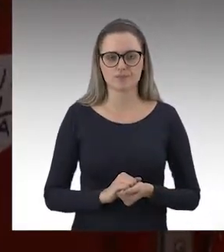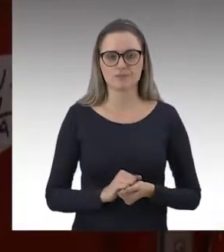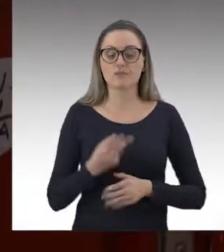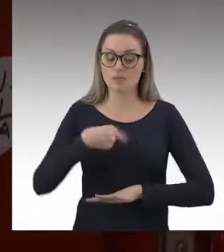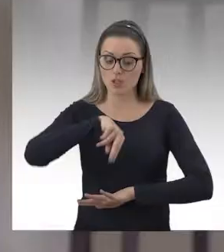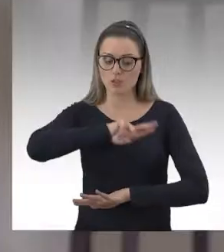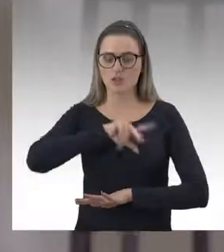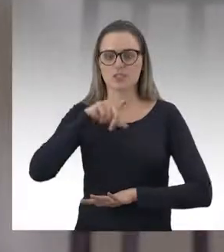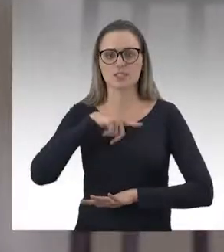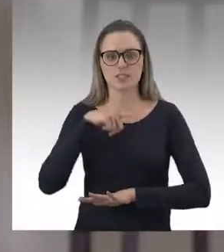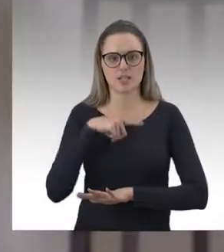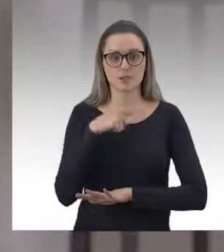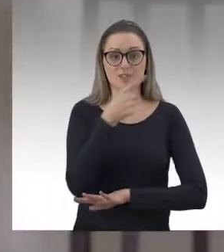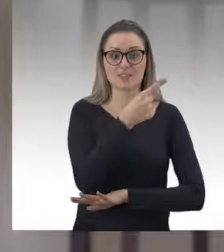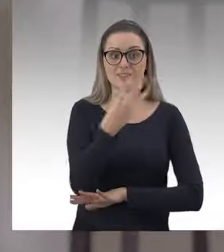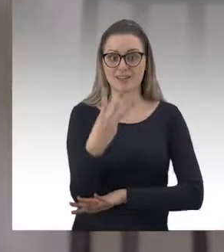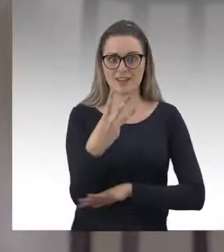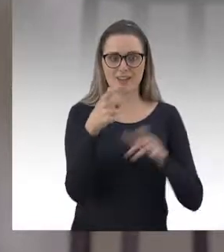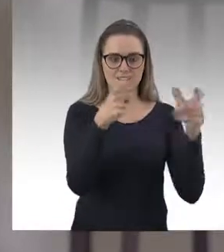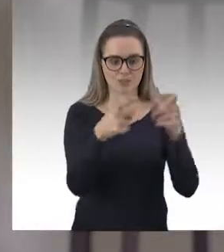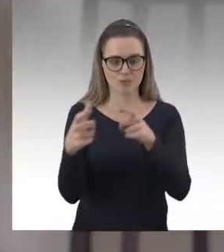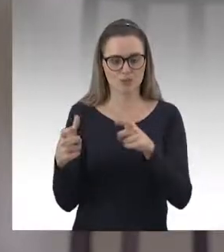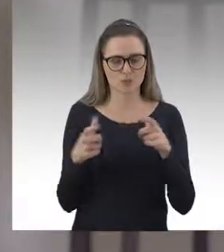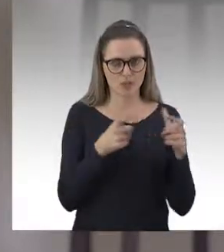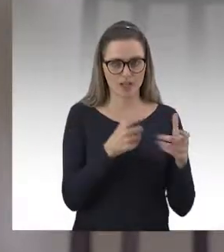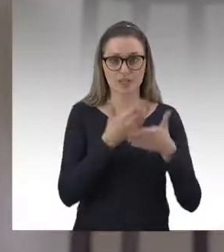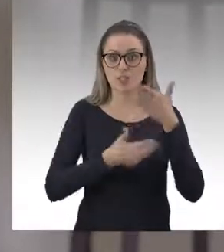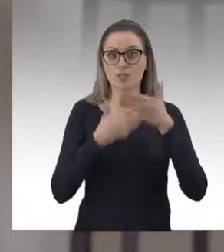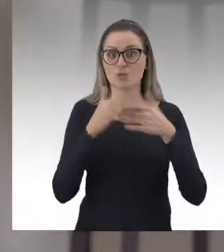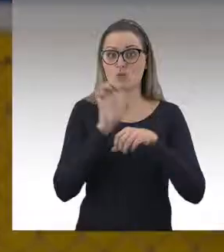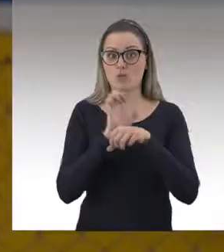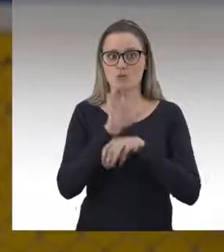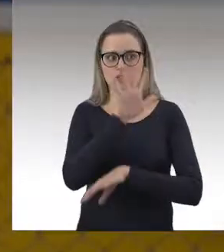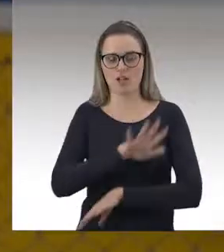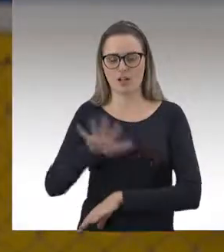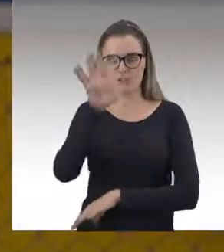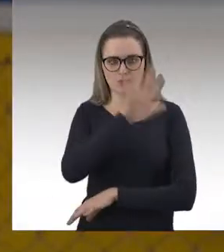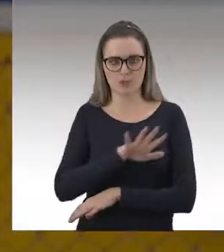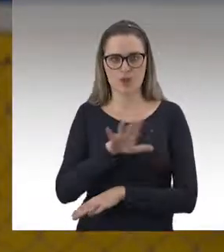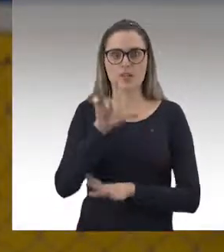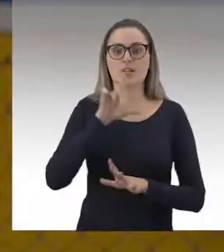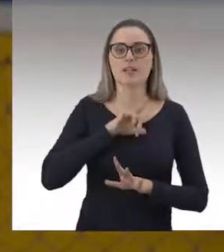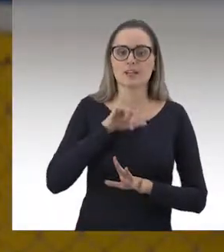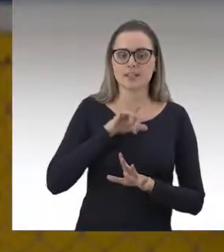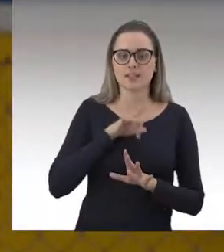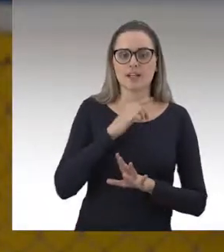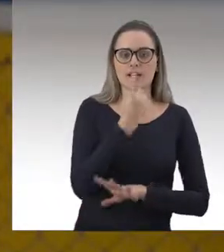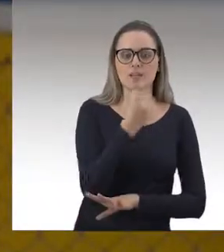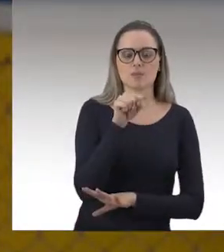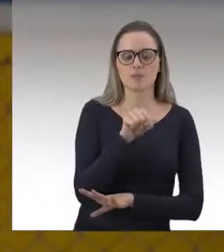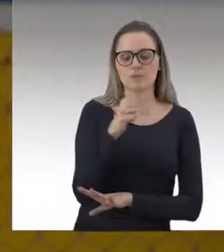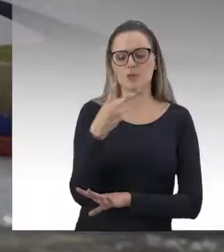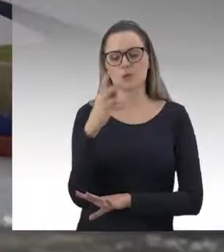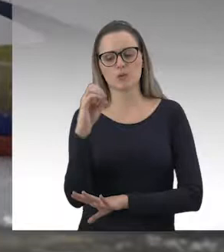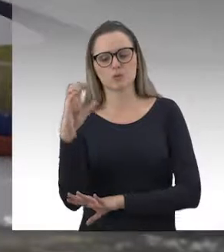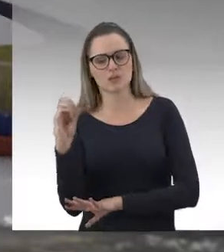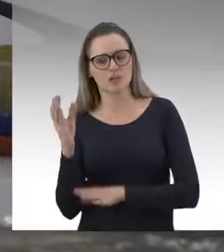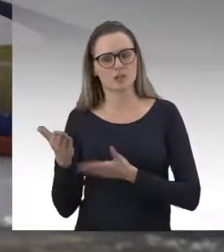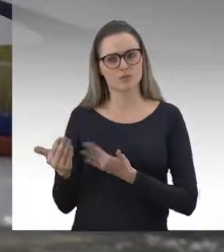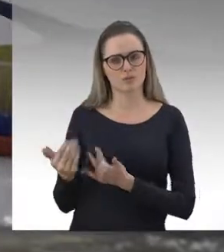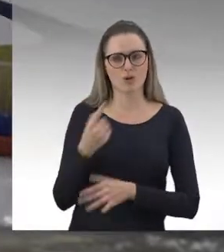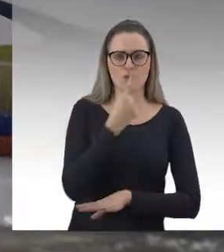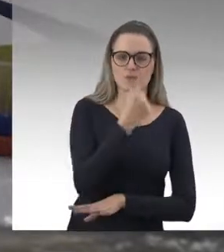Nós temos 13 centros de internação distribuídos no estado todo. Sempre a gente tem oscilado em 1.200 e 1.300